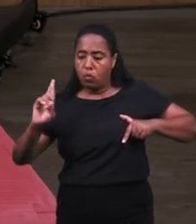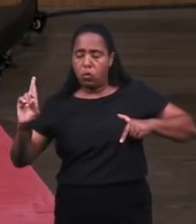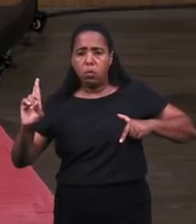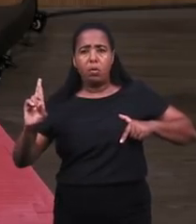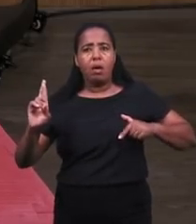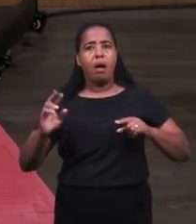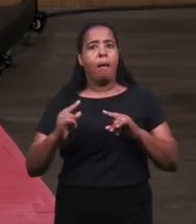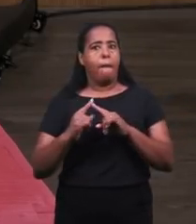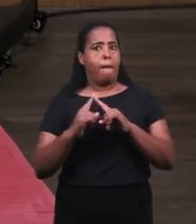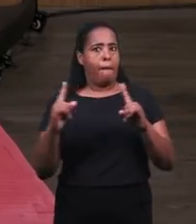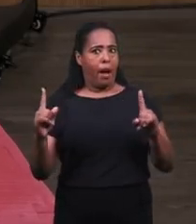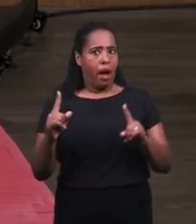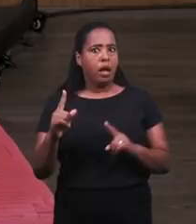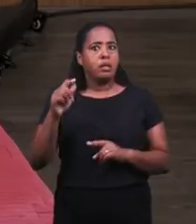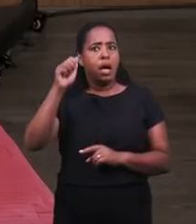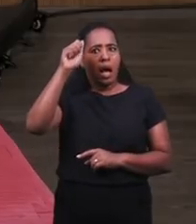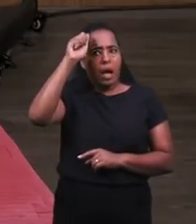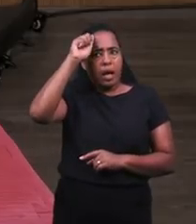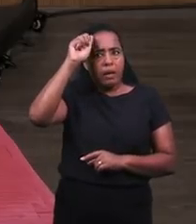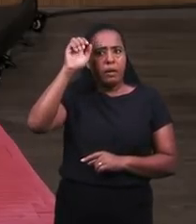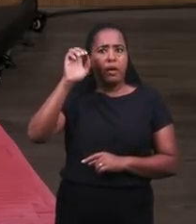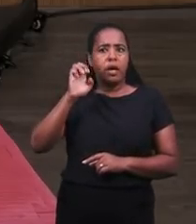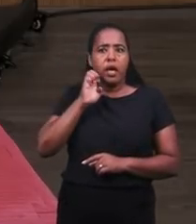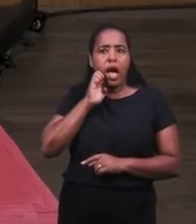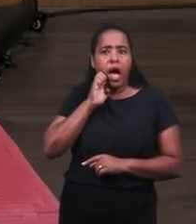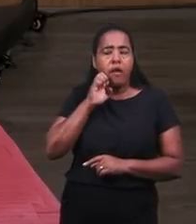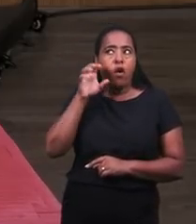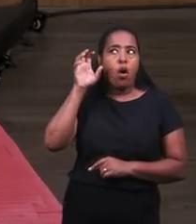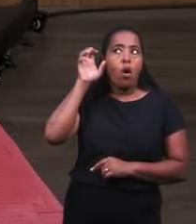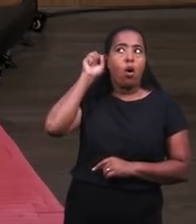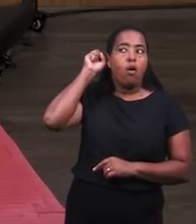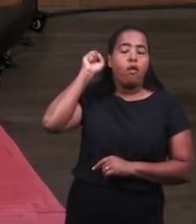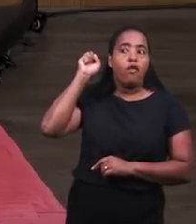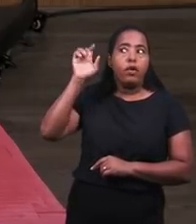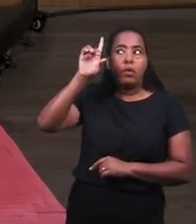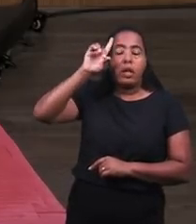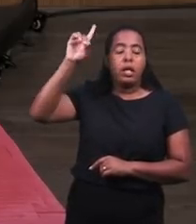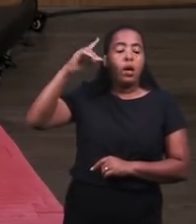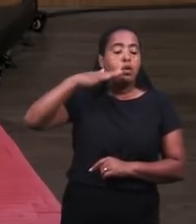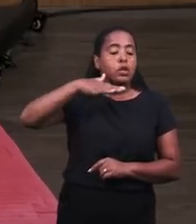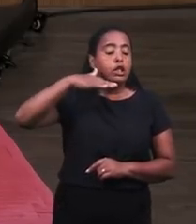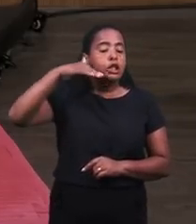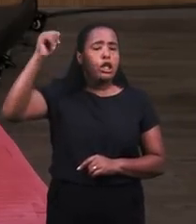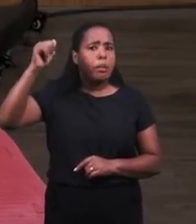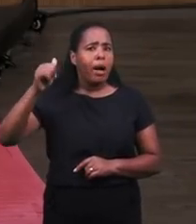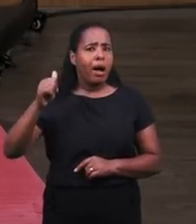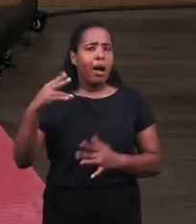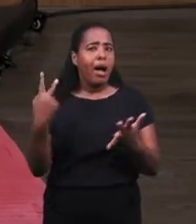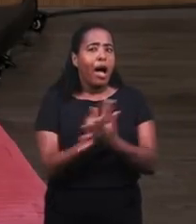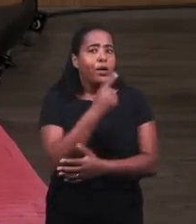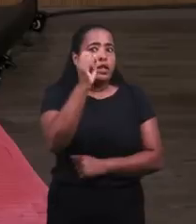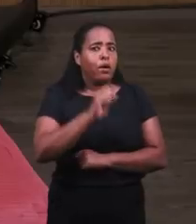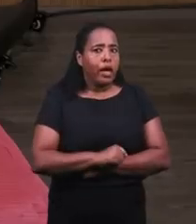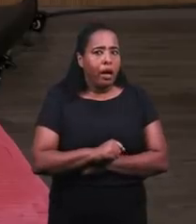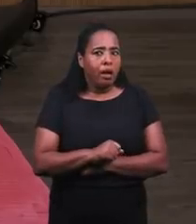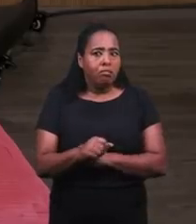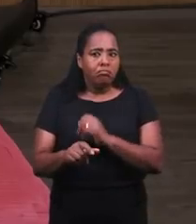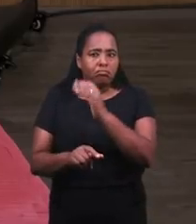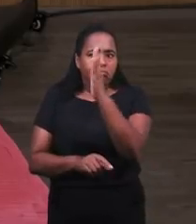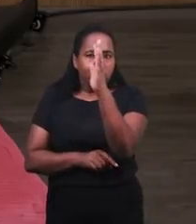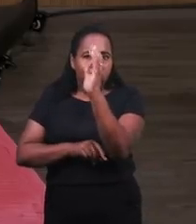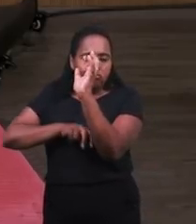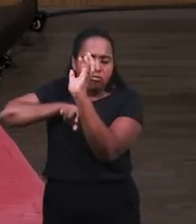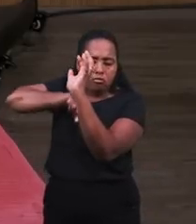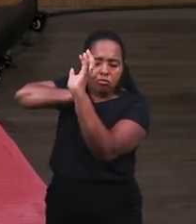que Adão e Eva ouviram a voz de Deus chamando por eles. E sabe o que eles fizeram? Eles se esconderam de Deus